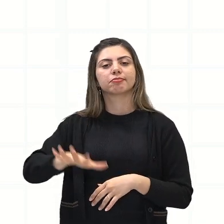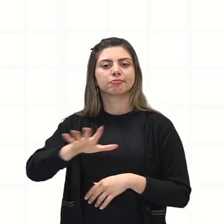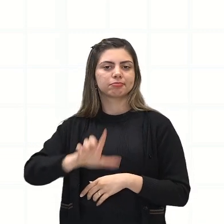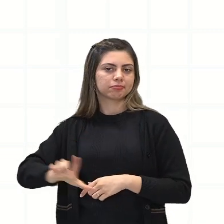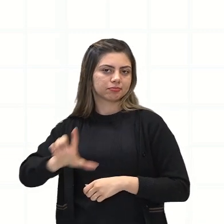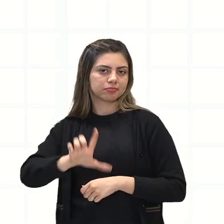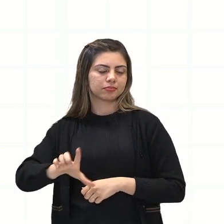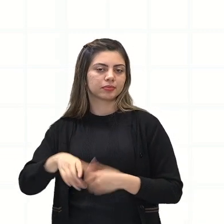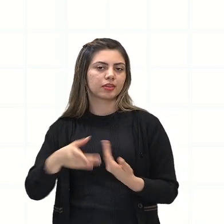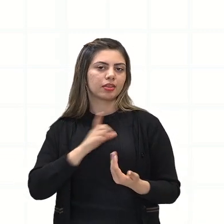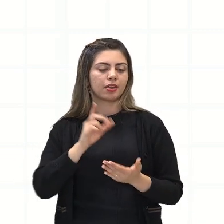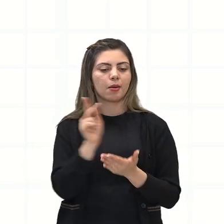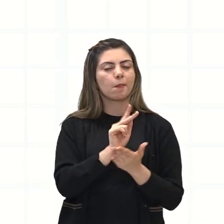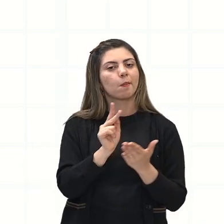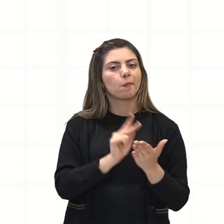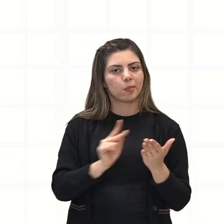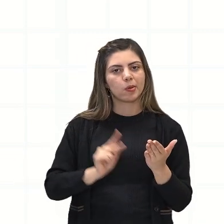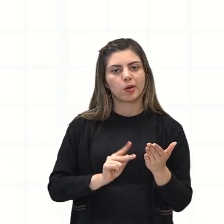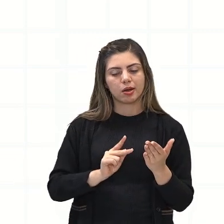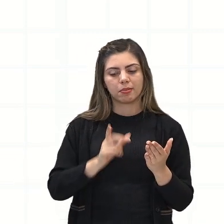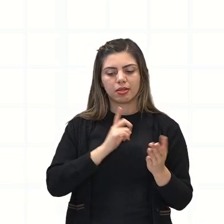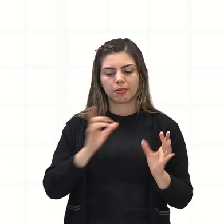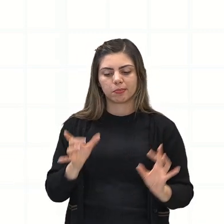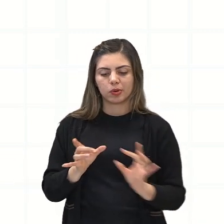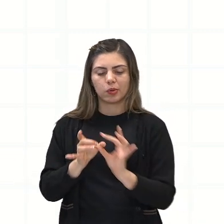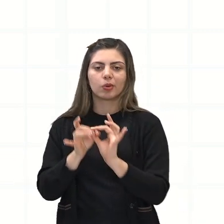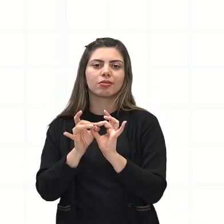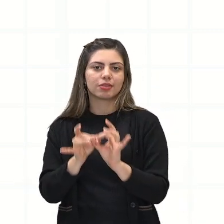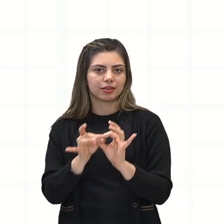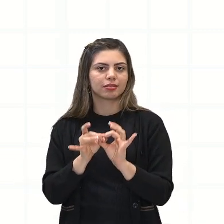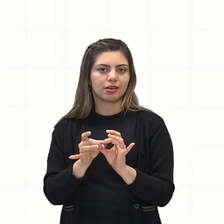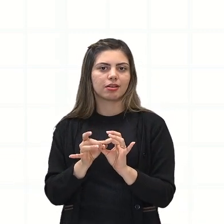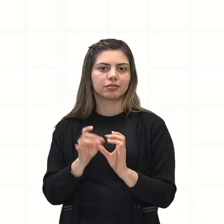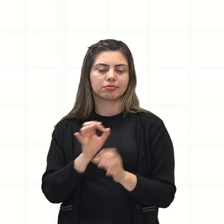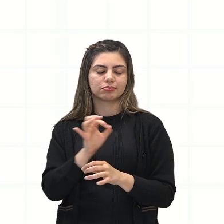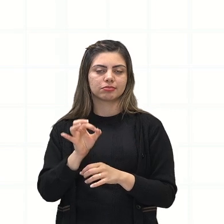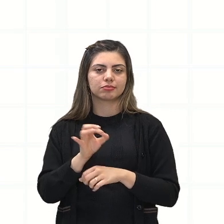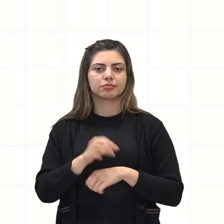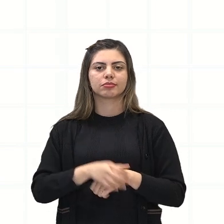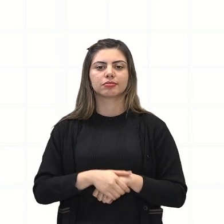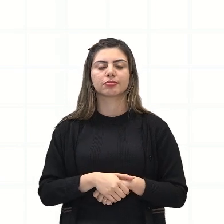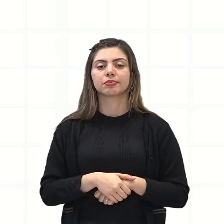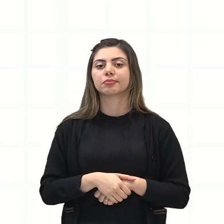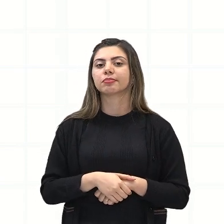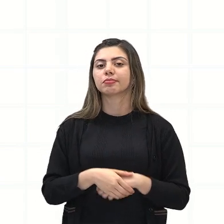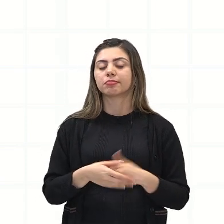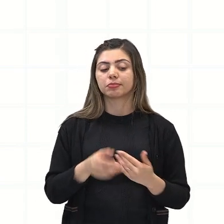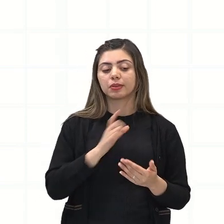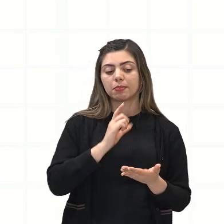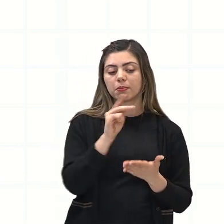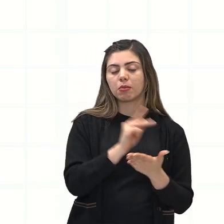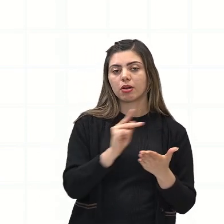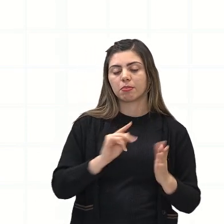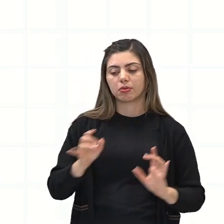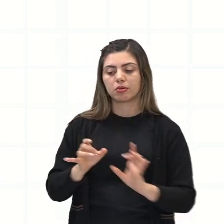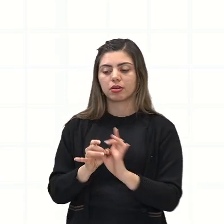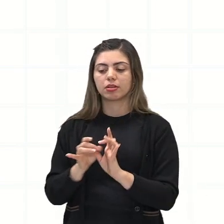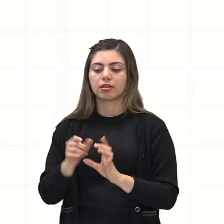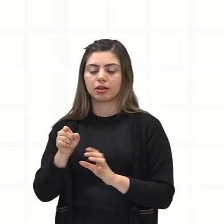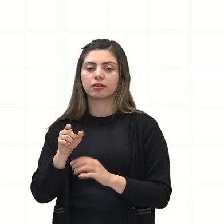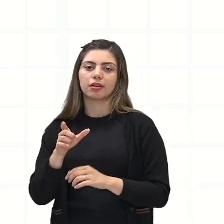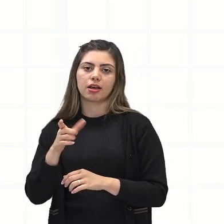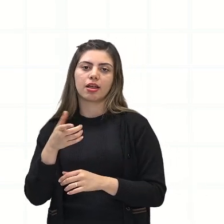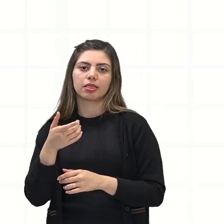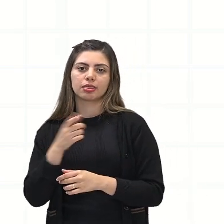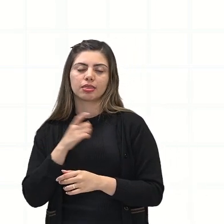nos poemas que estão atrelados, vinculados à música desde a sua origem, né? A